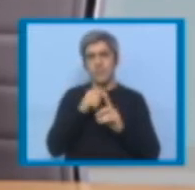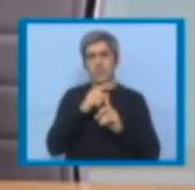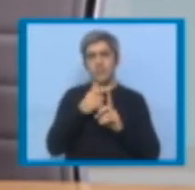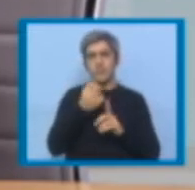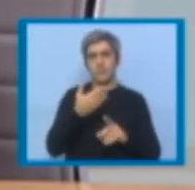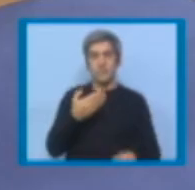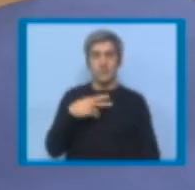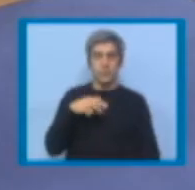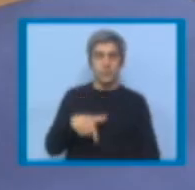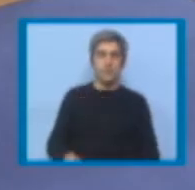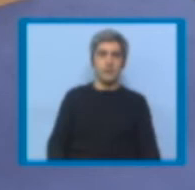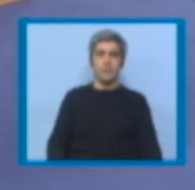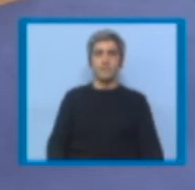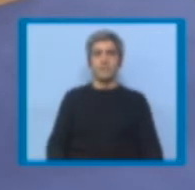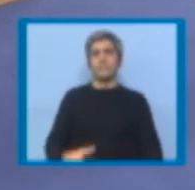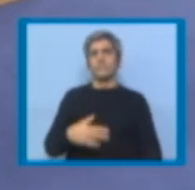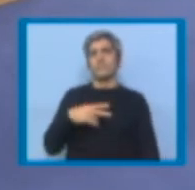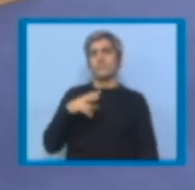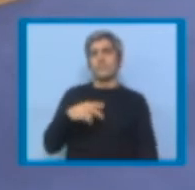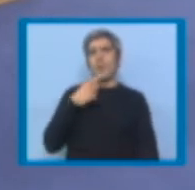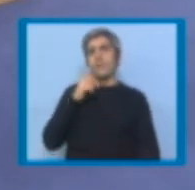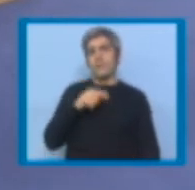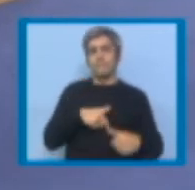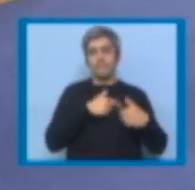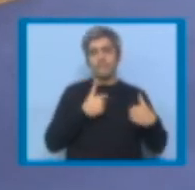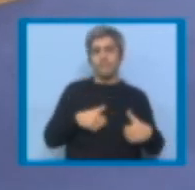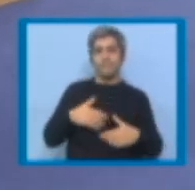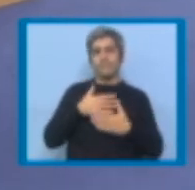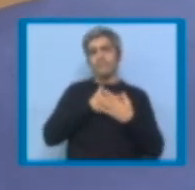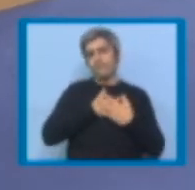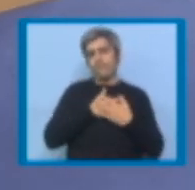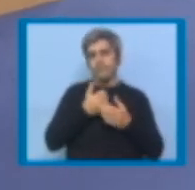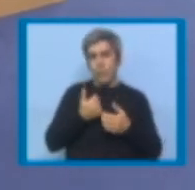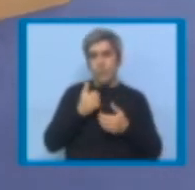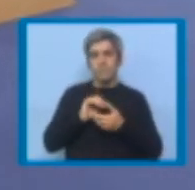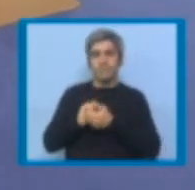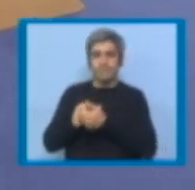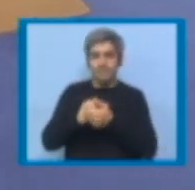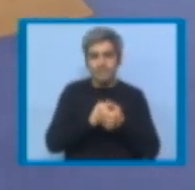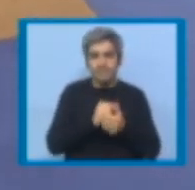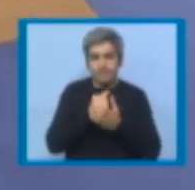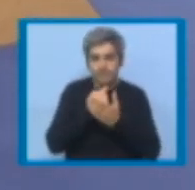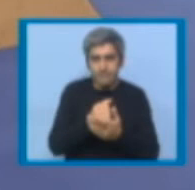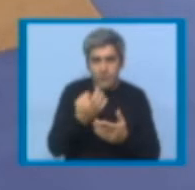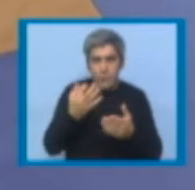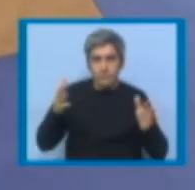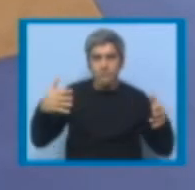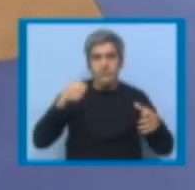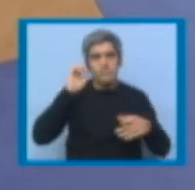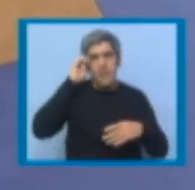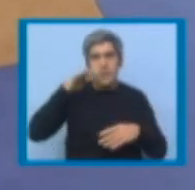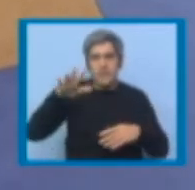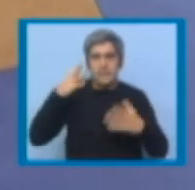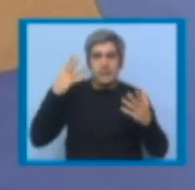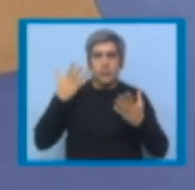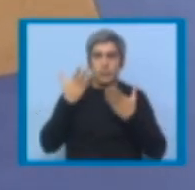Portugal. Entretanto, os portugueses revelaram-se uma vez mais generosos e solidários, não é? Perante as grandes tragédias, mobilizam-se rapidamente na